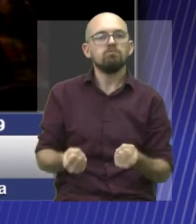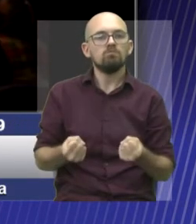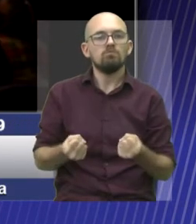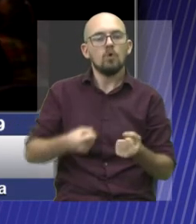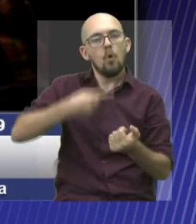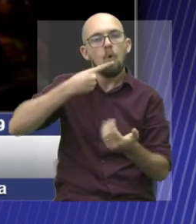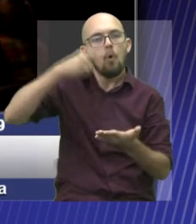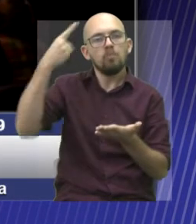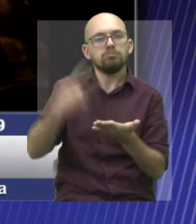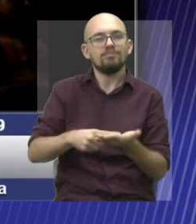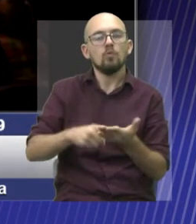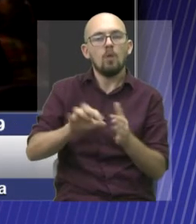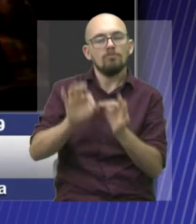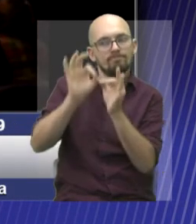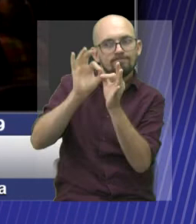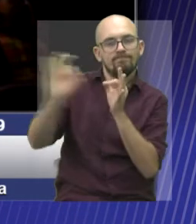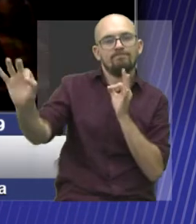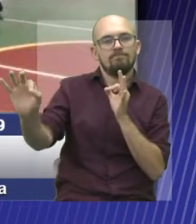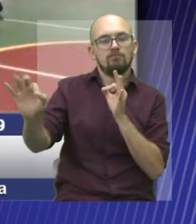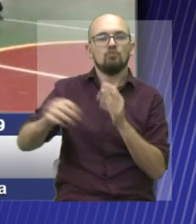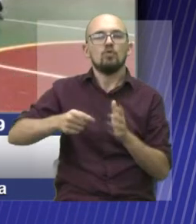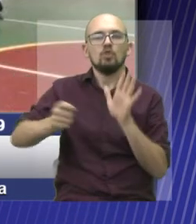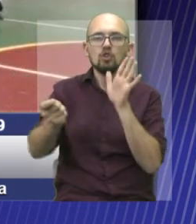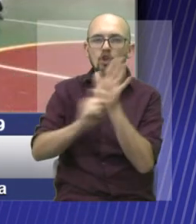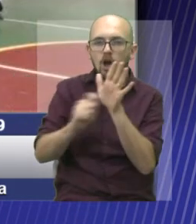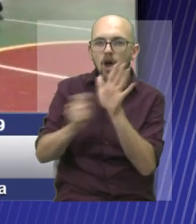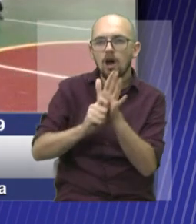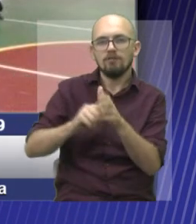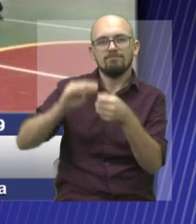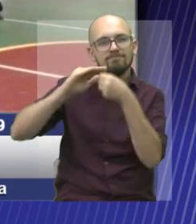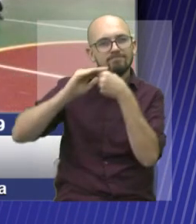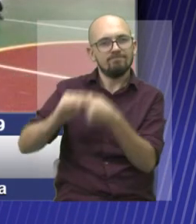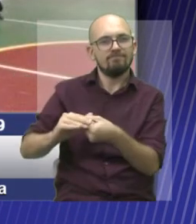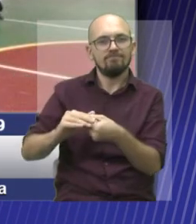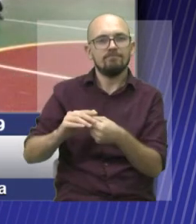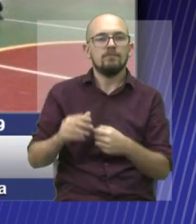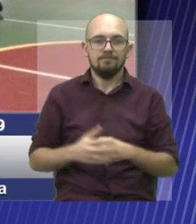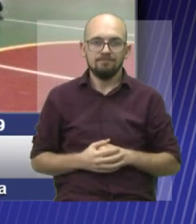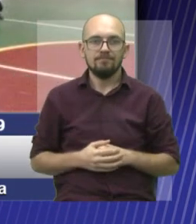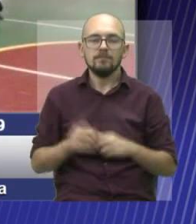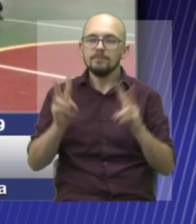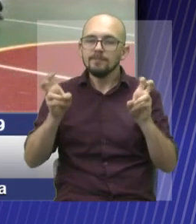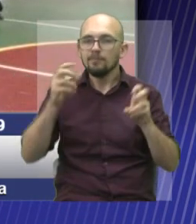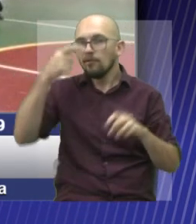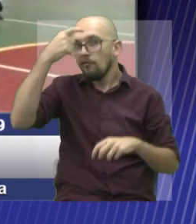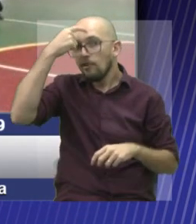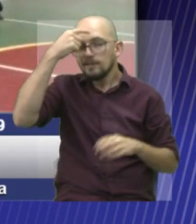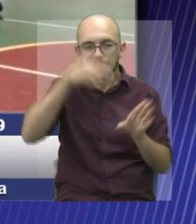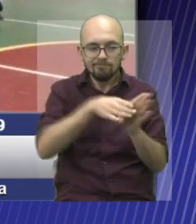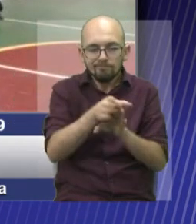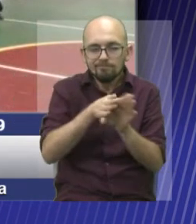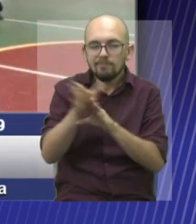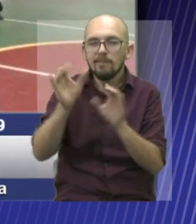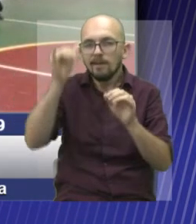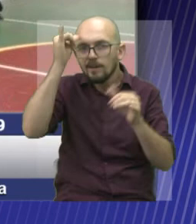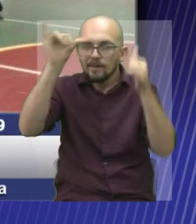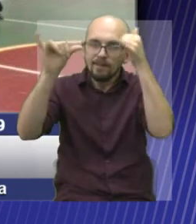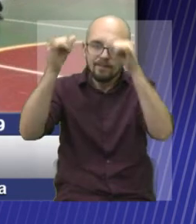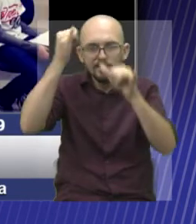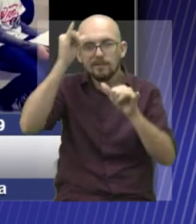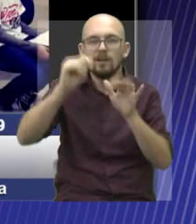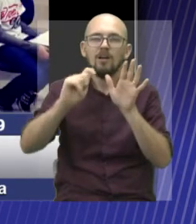das drogas e da violência. O objetivo do programa é prevenir o uso das drogas através da orientação